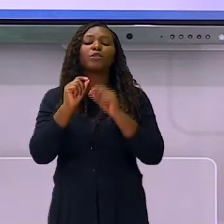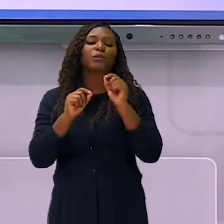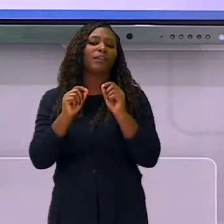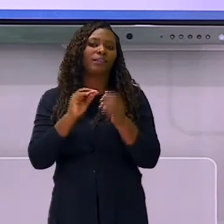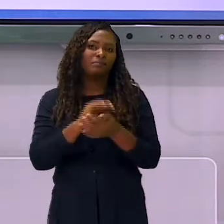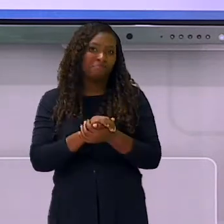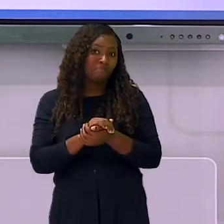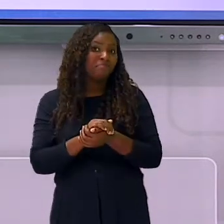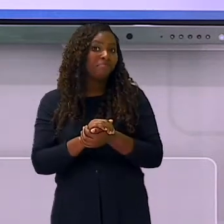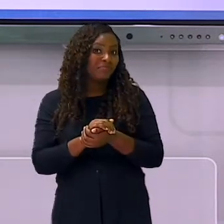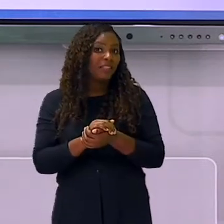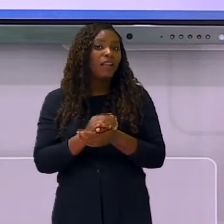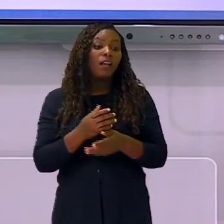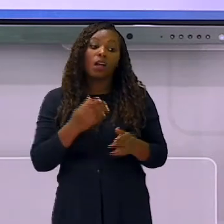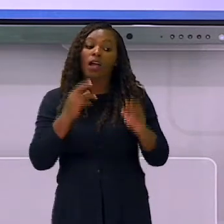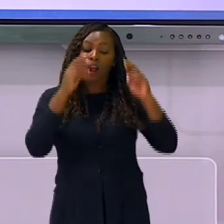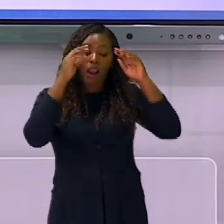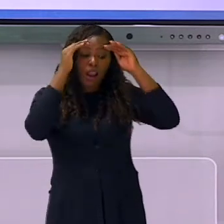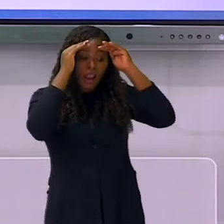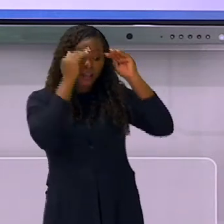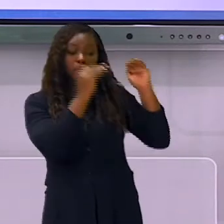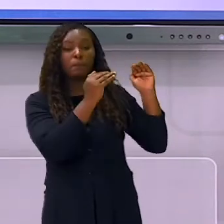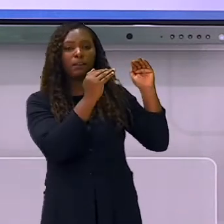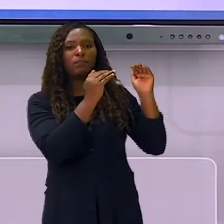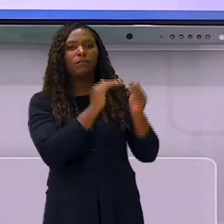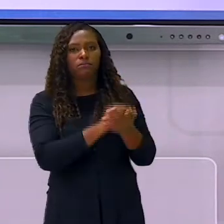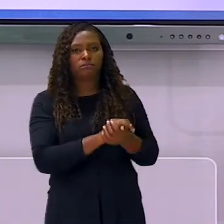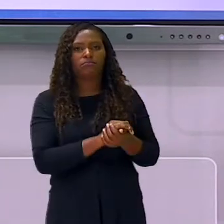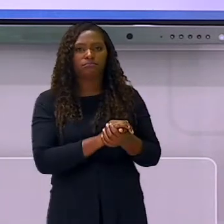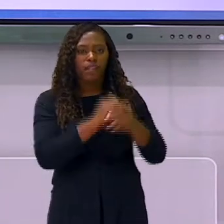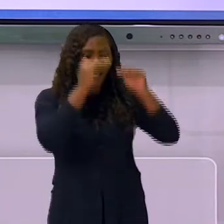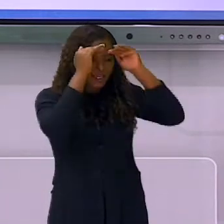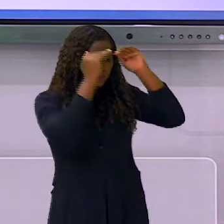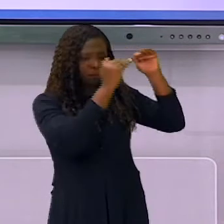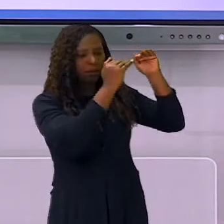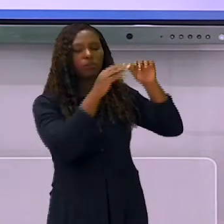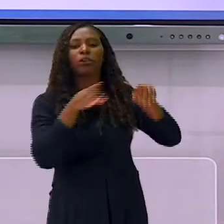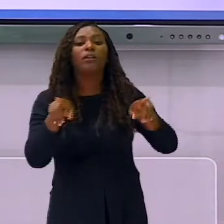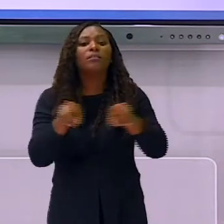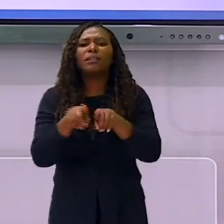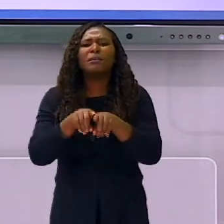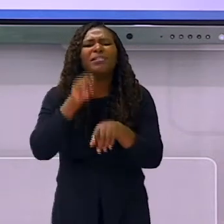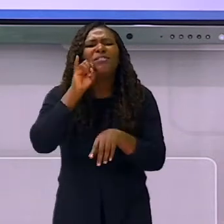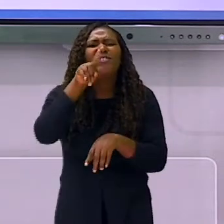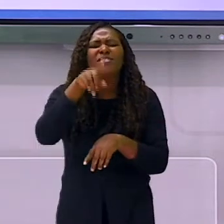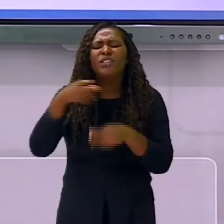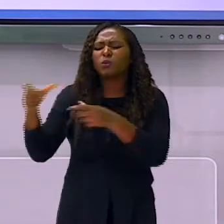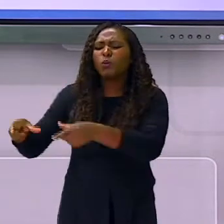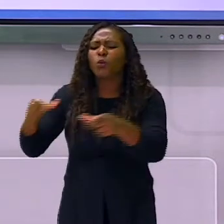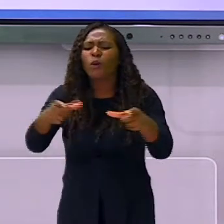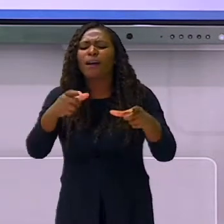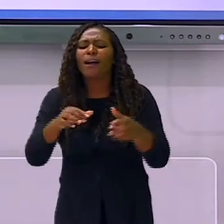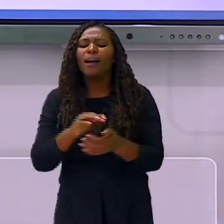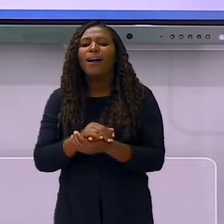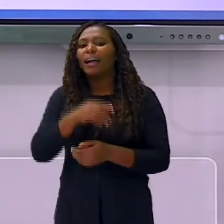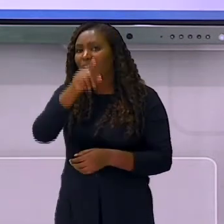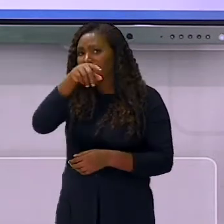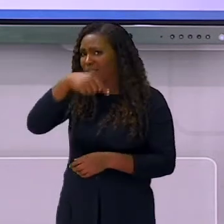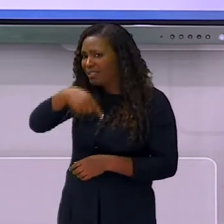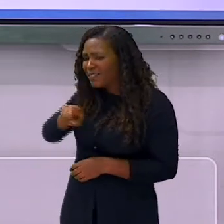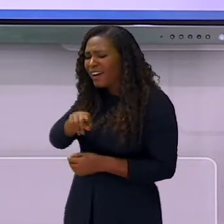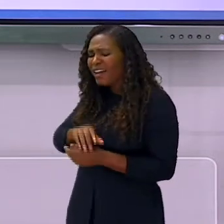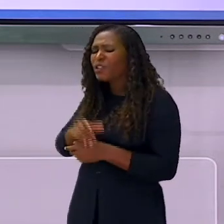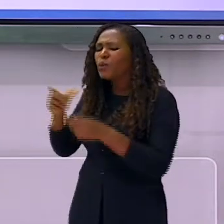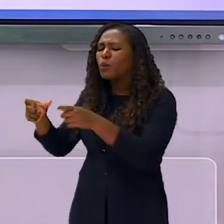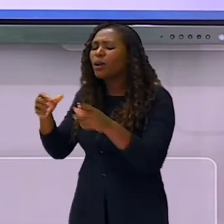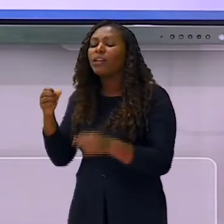escolher um restaurante, um prédio ou até uma cidade nova. Você para, olha,